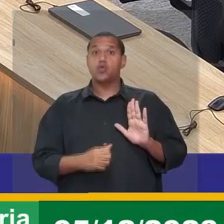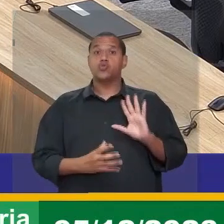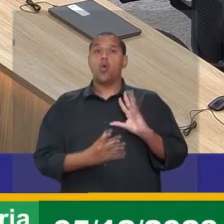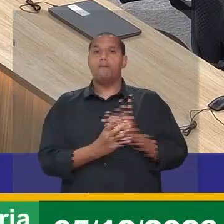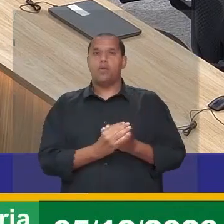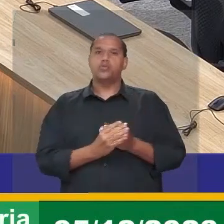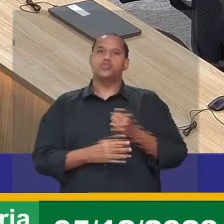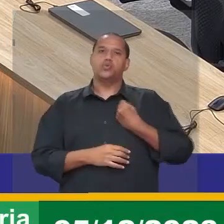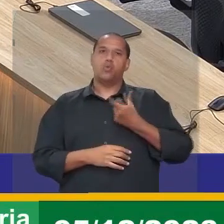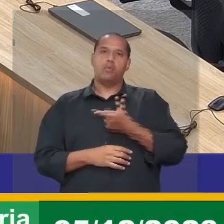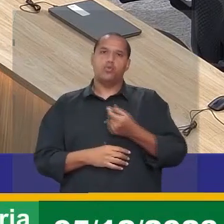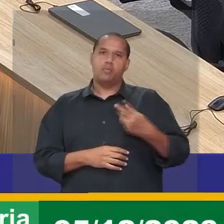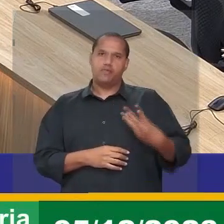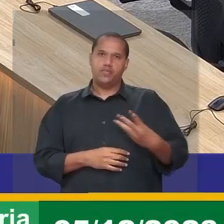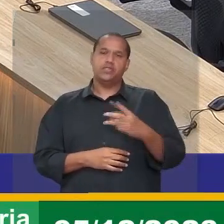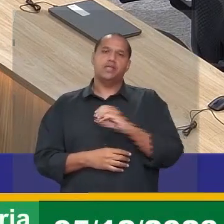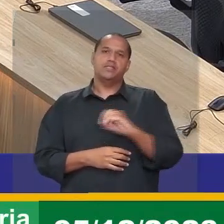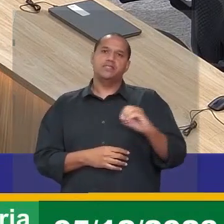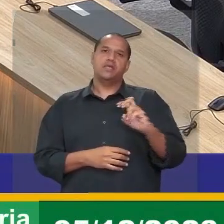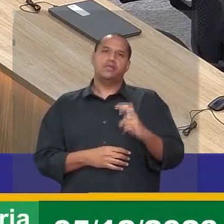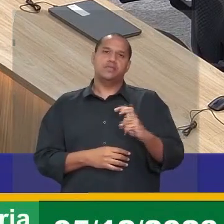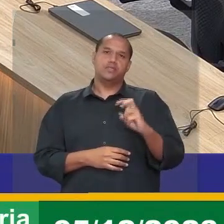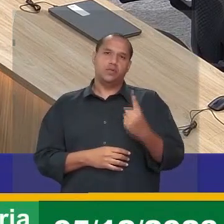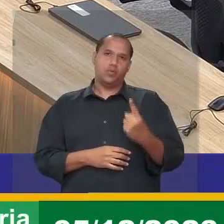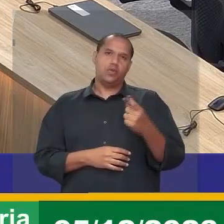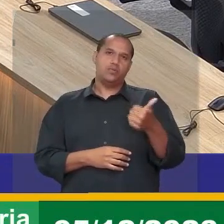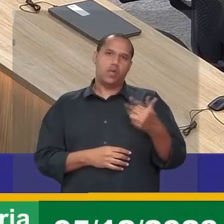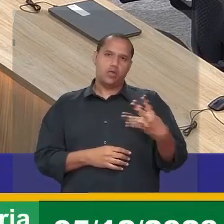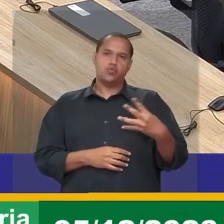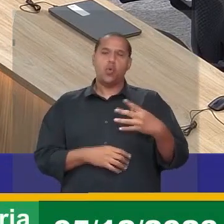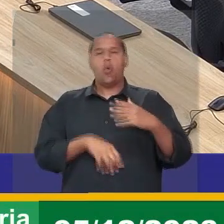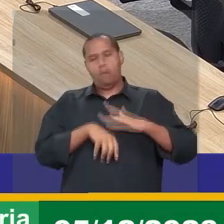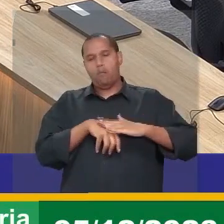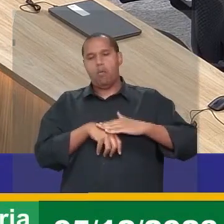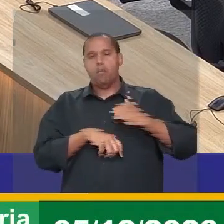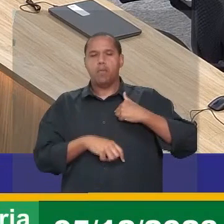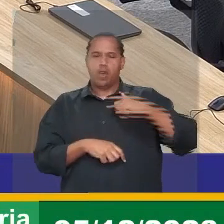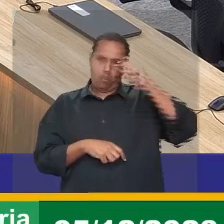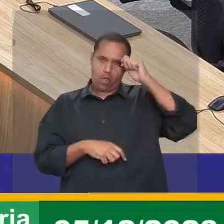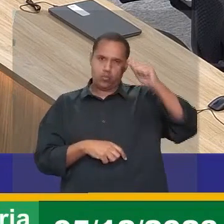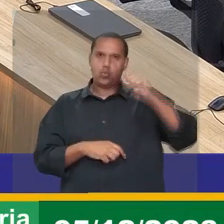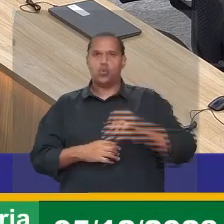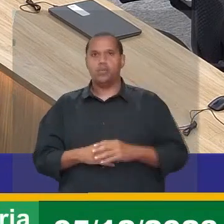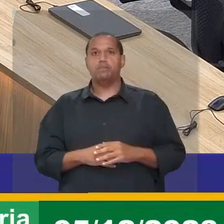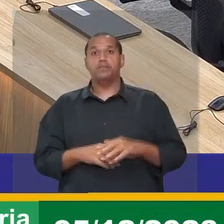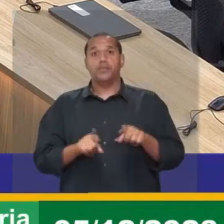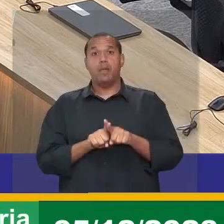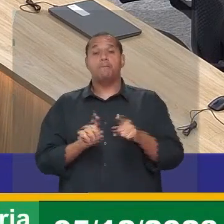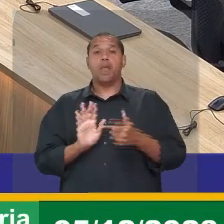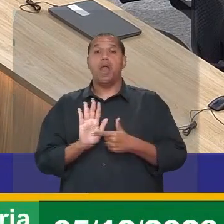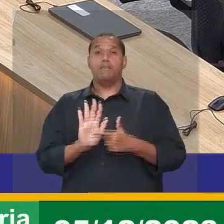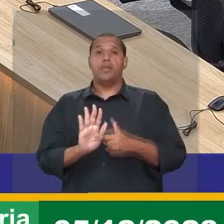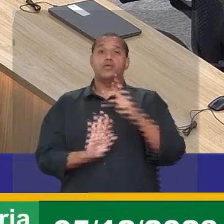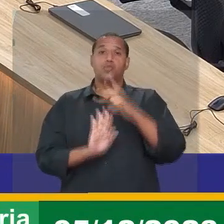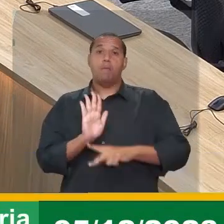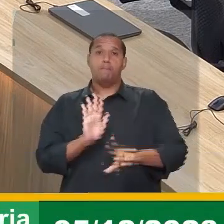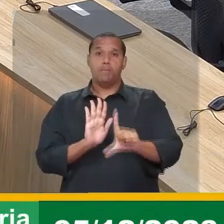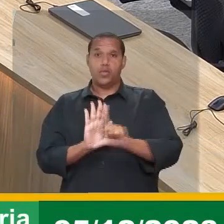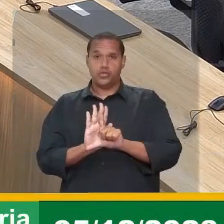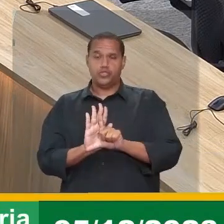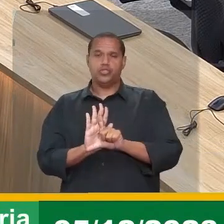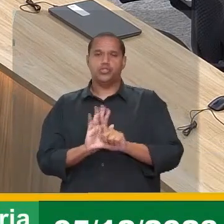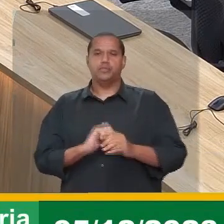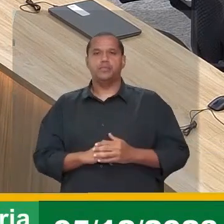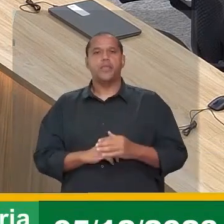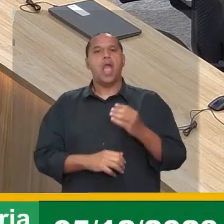através de projeto de lei, que haja um condicionante de fruição dos benefícios fiscais de programas como